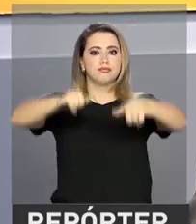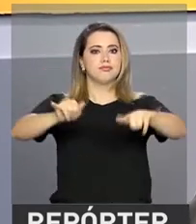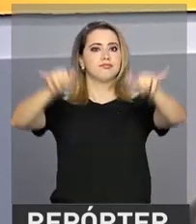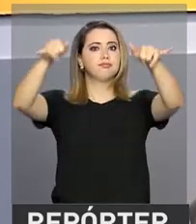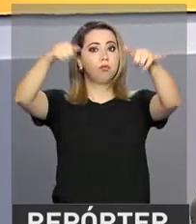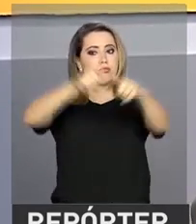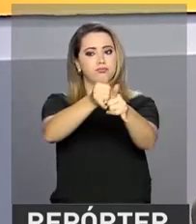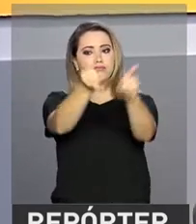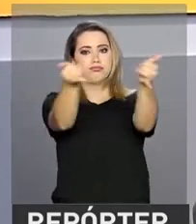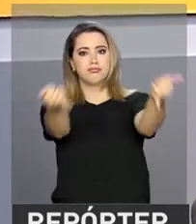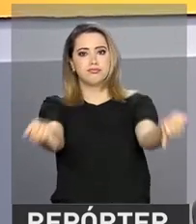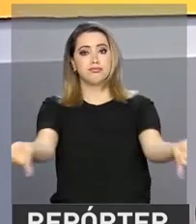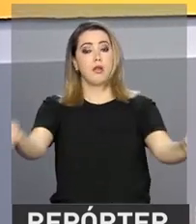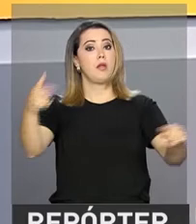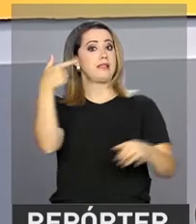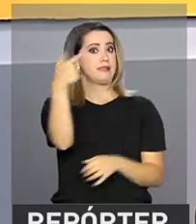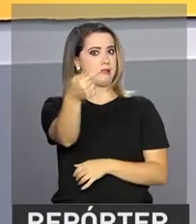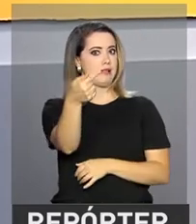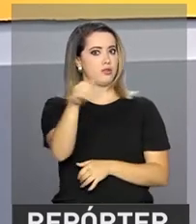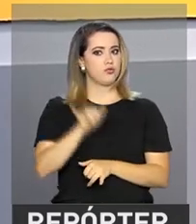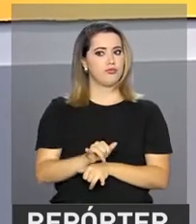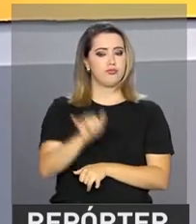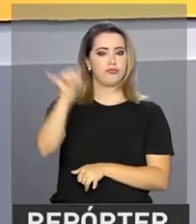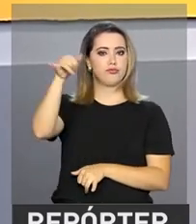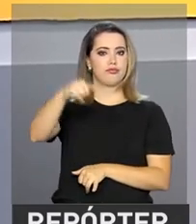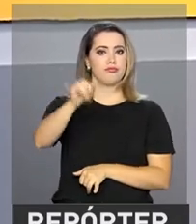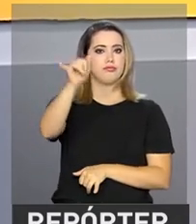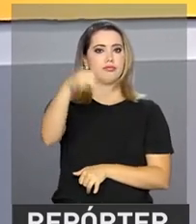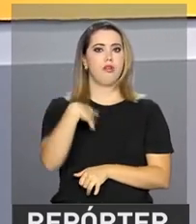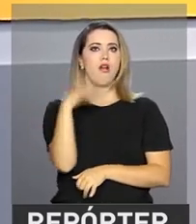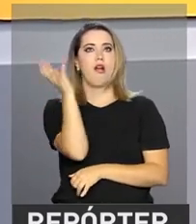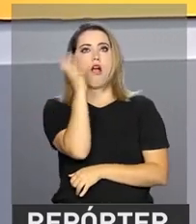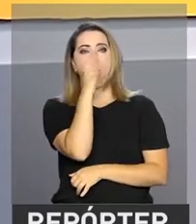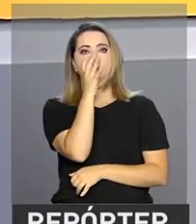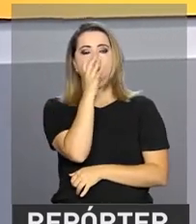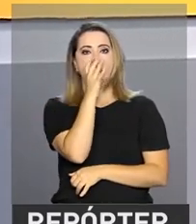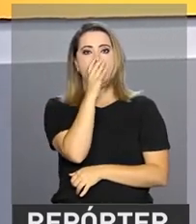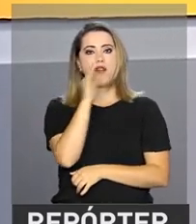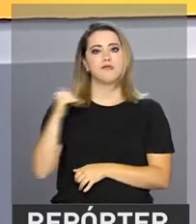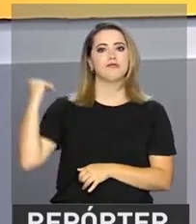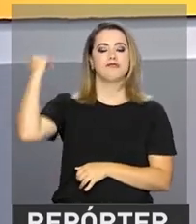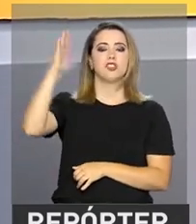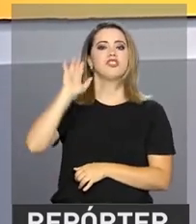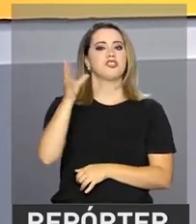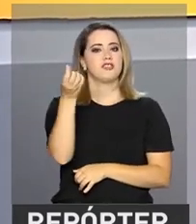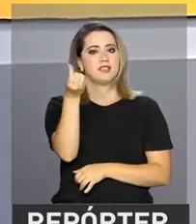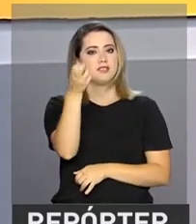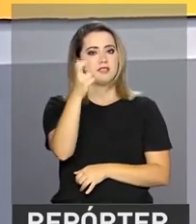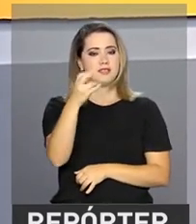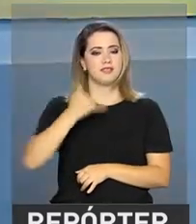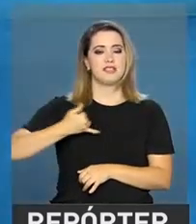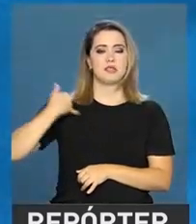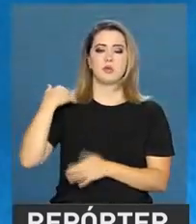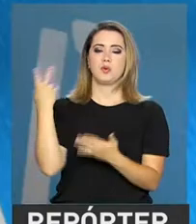As manobras dos 7 caças encantam crianças e adultos há 65 anos.